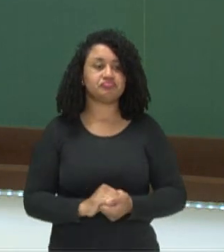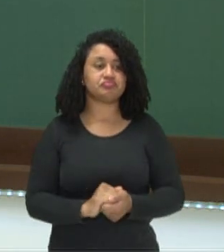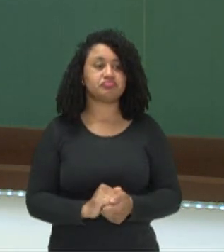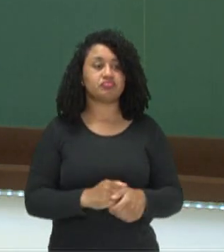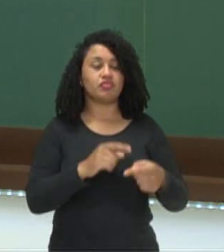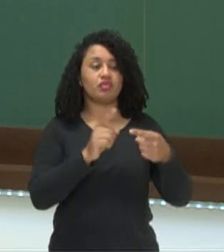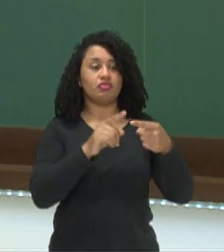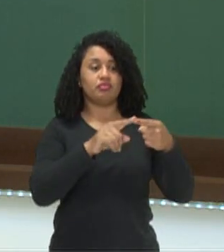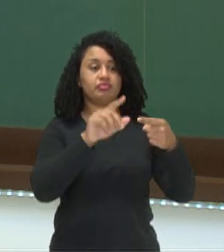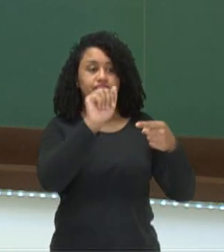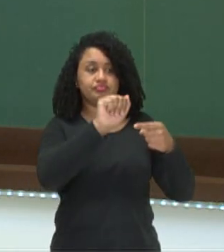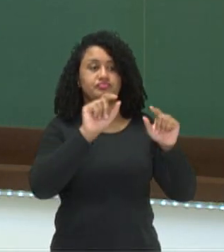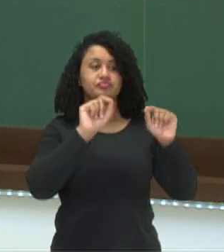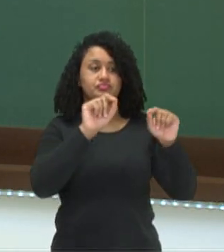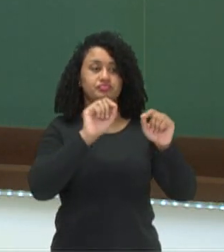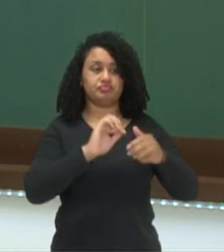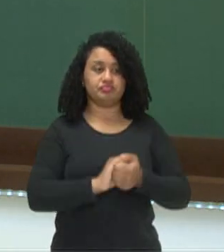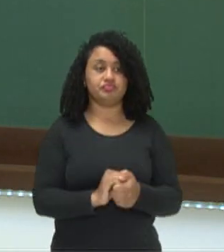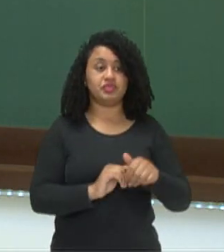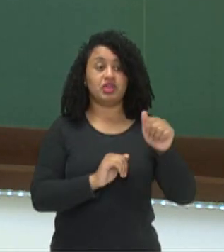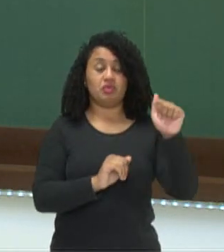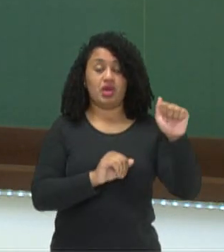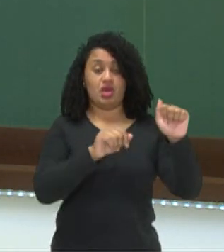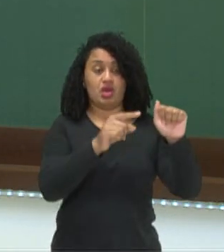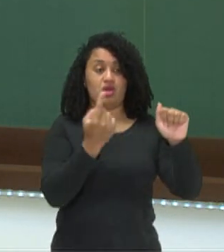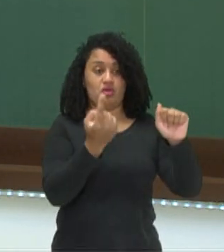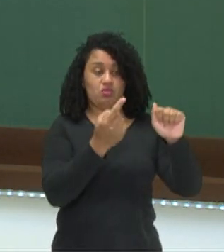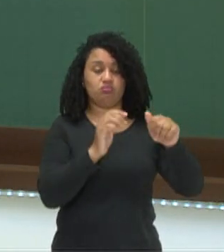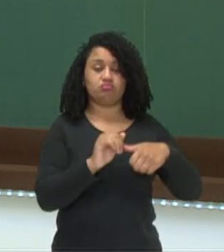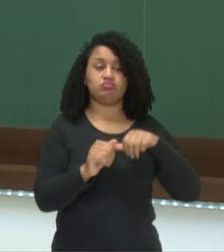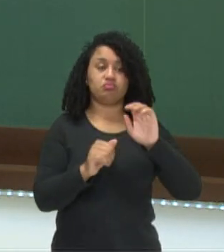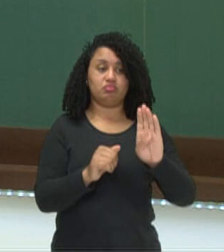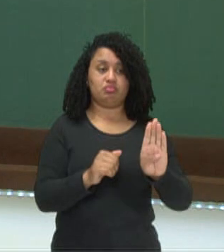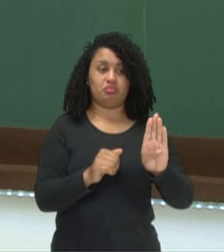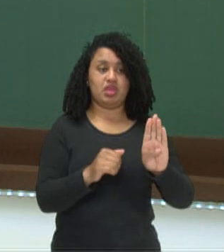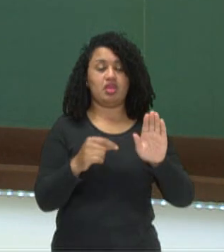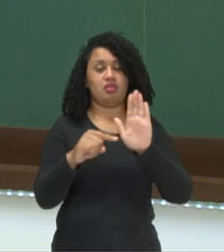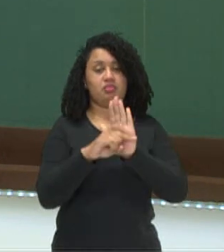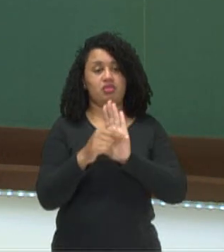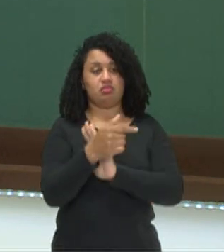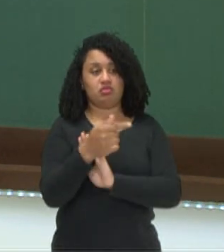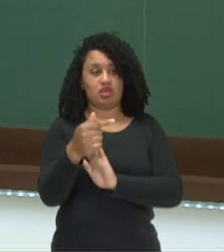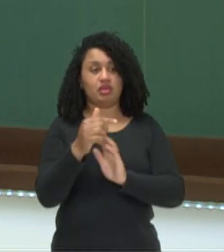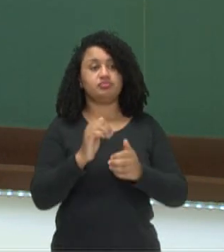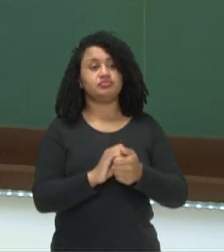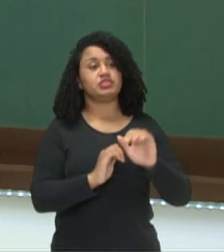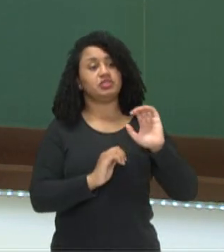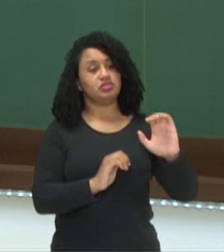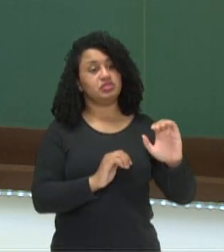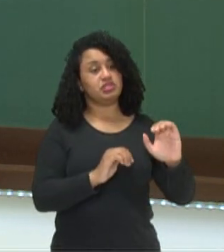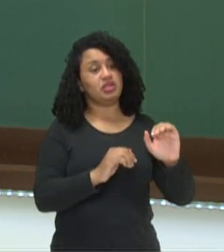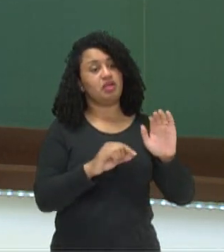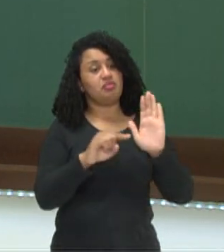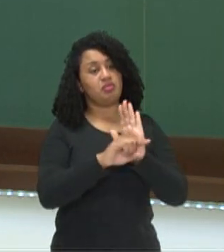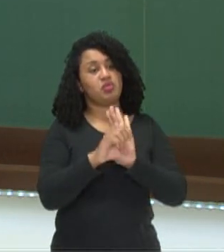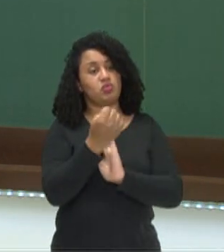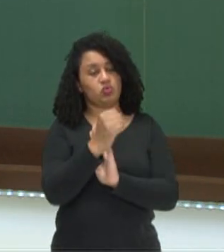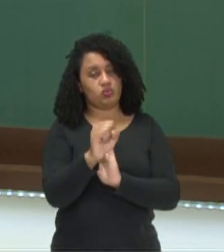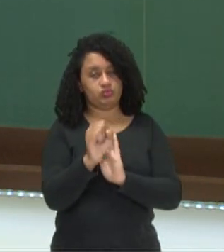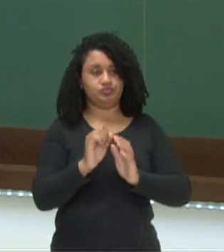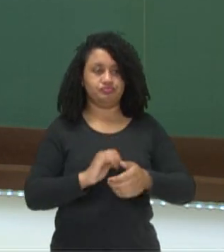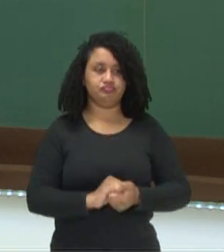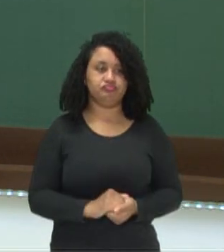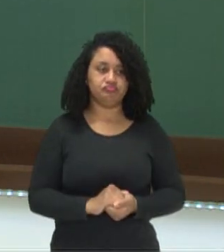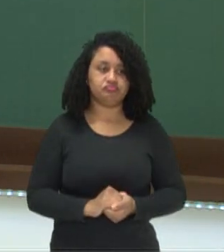primeira equação, o A é 1, o B é menos 7 e o C é menos